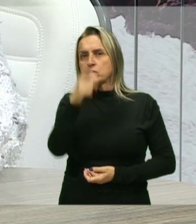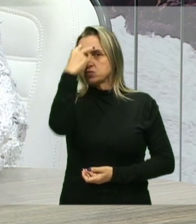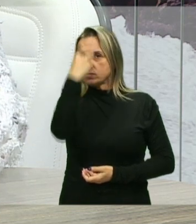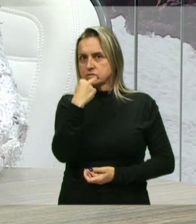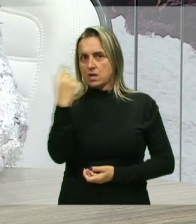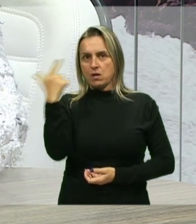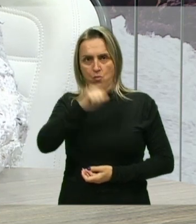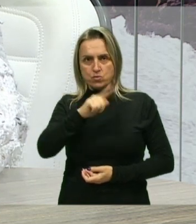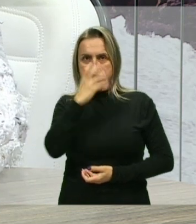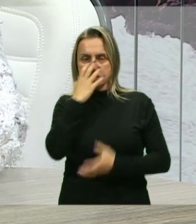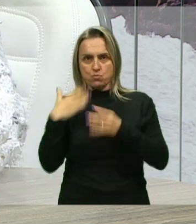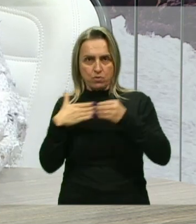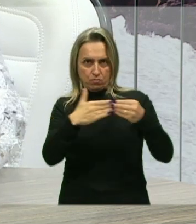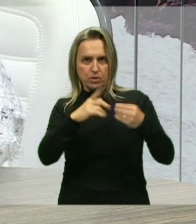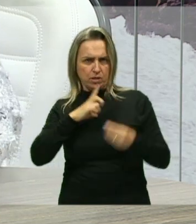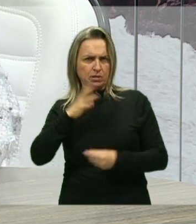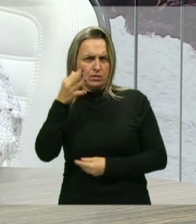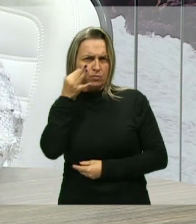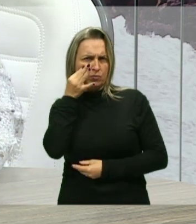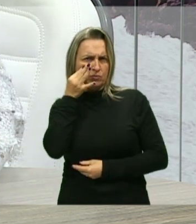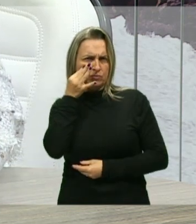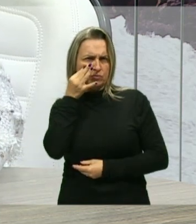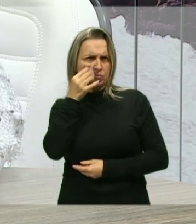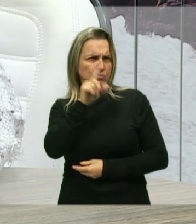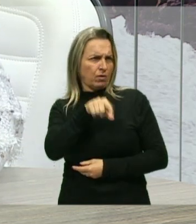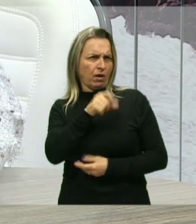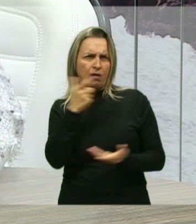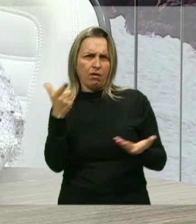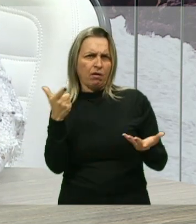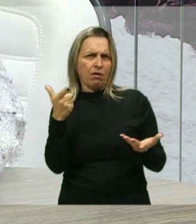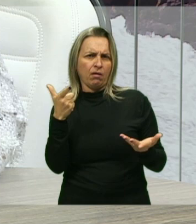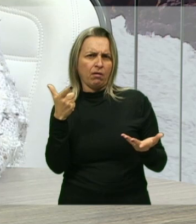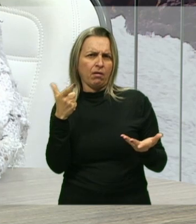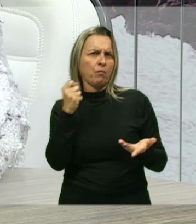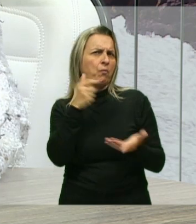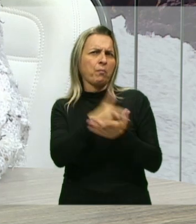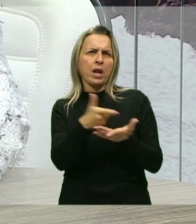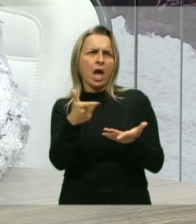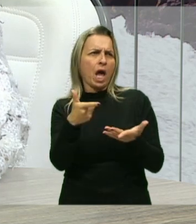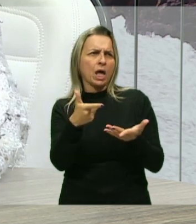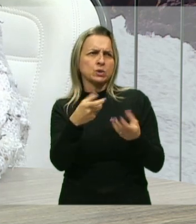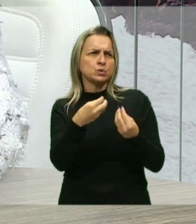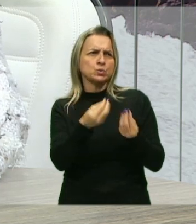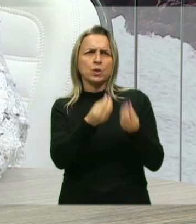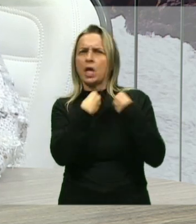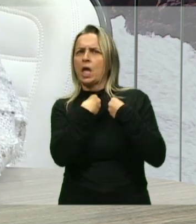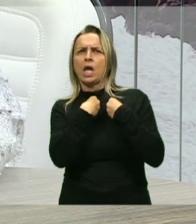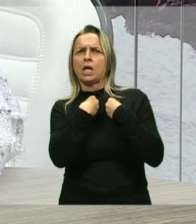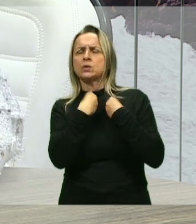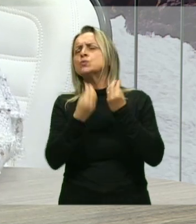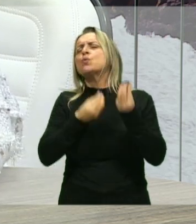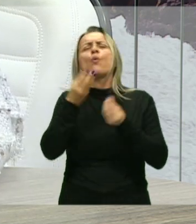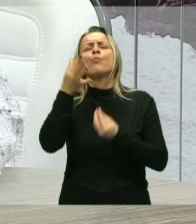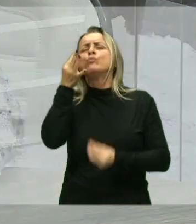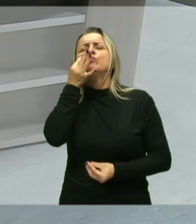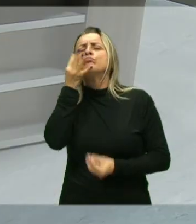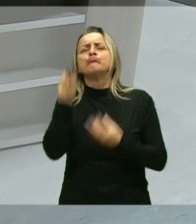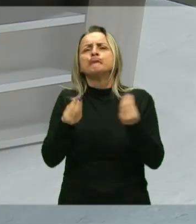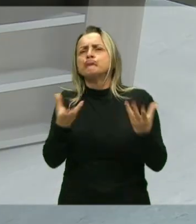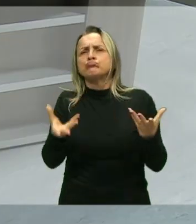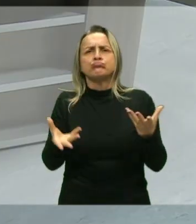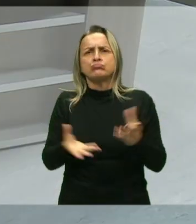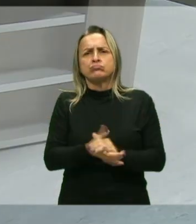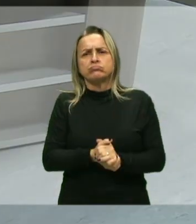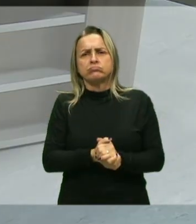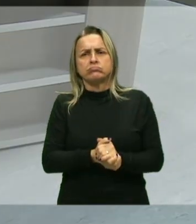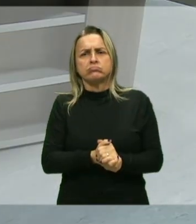adquirir esse cão? Ele é adquirido? Não é adquirido? Como é que se dá essa questão do custeio de vocês? Além